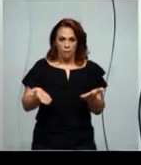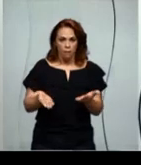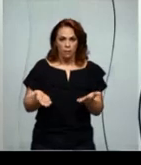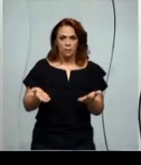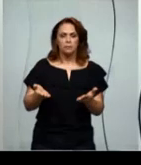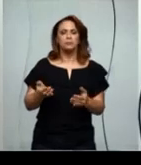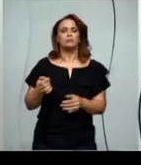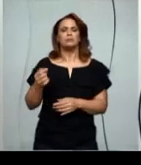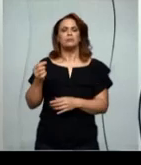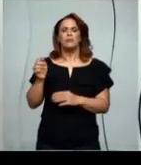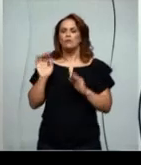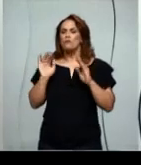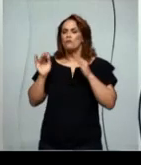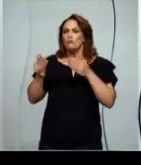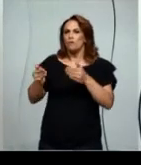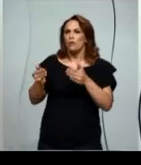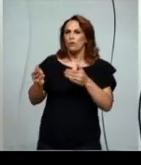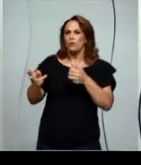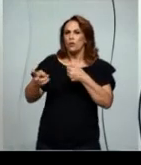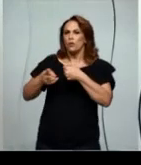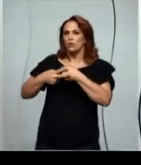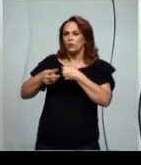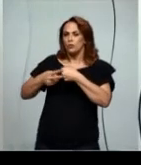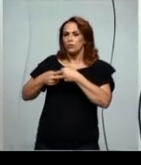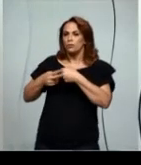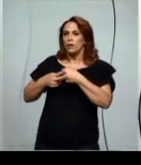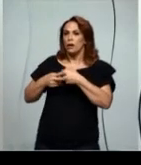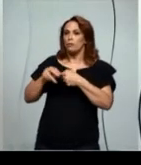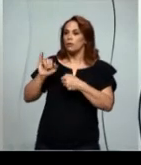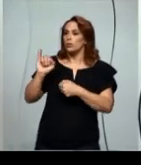verbo ir no passado, certo?